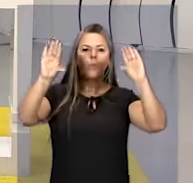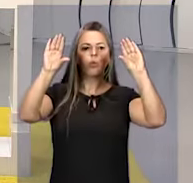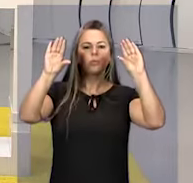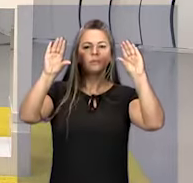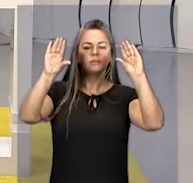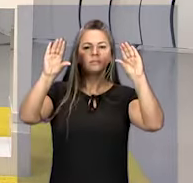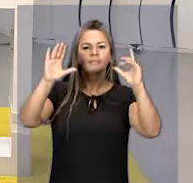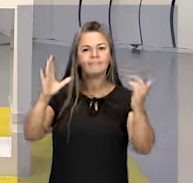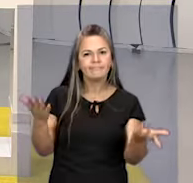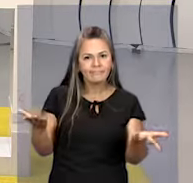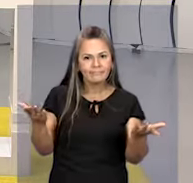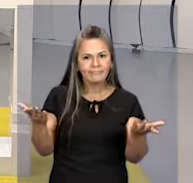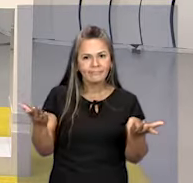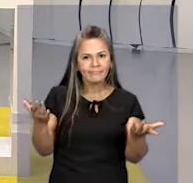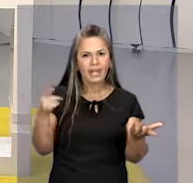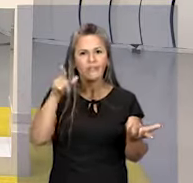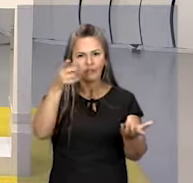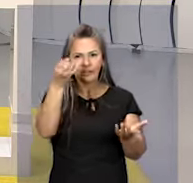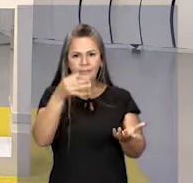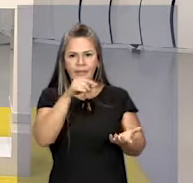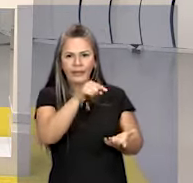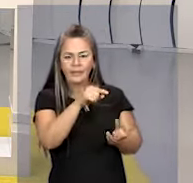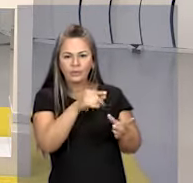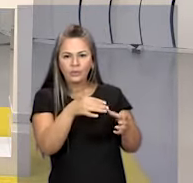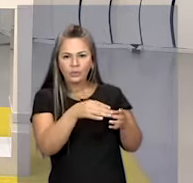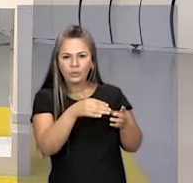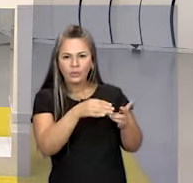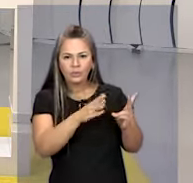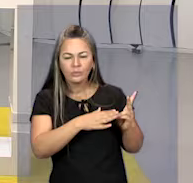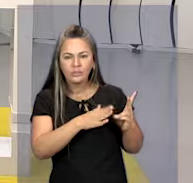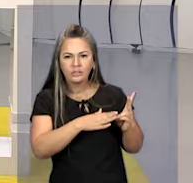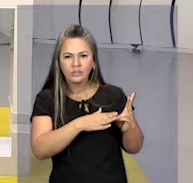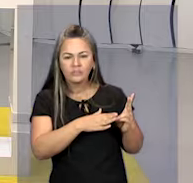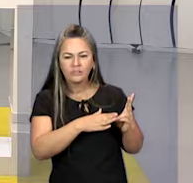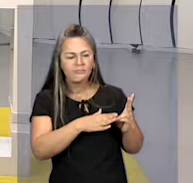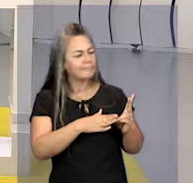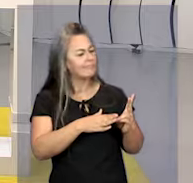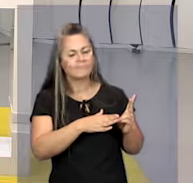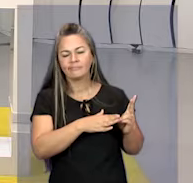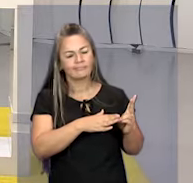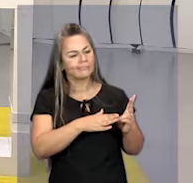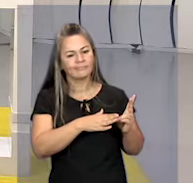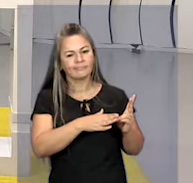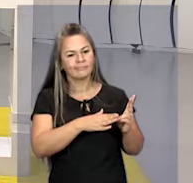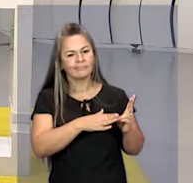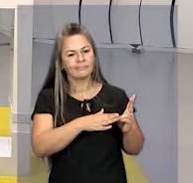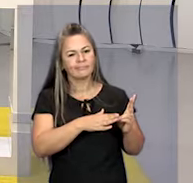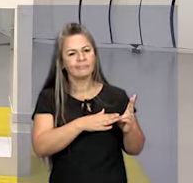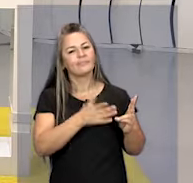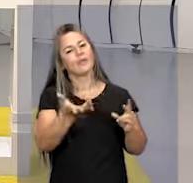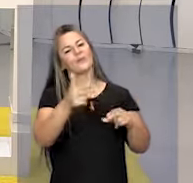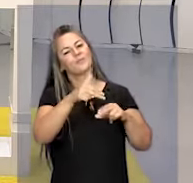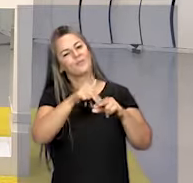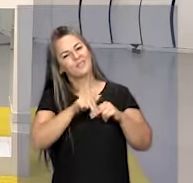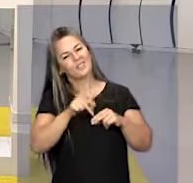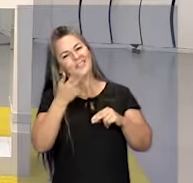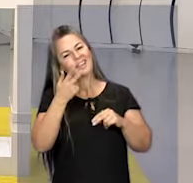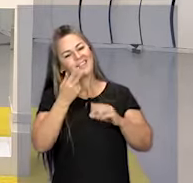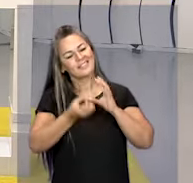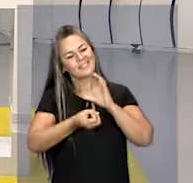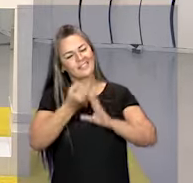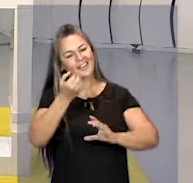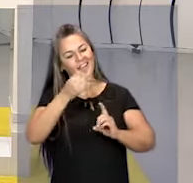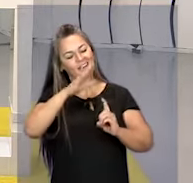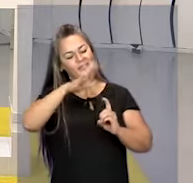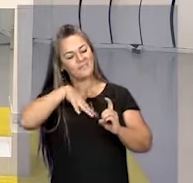não cabe em muitas culturas que não tinham esse conhecimento científico. Então, para explicar a origem das estrelas, eles tiveram que